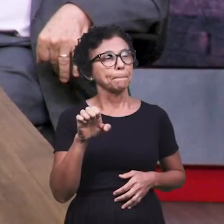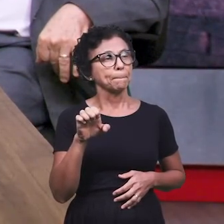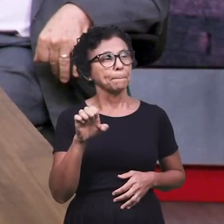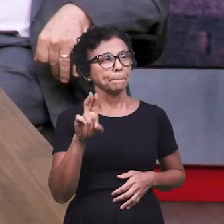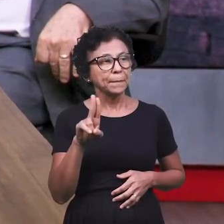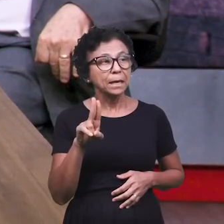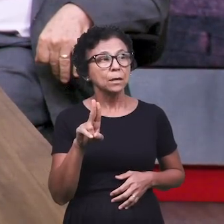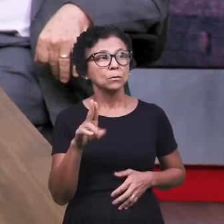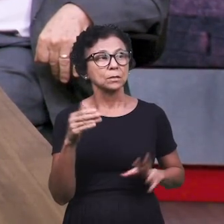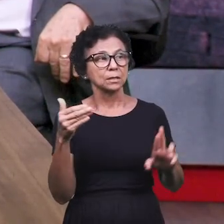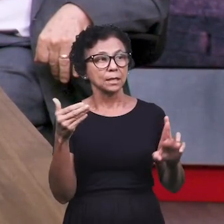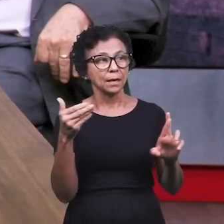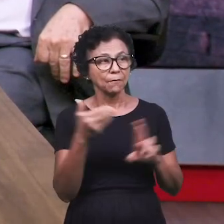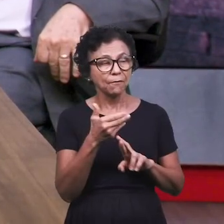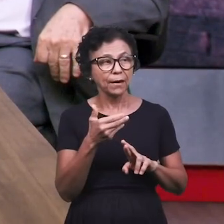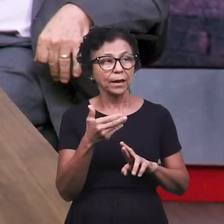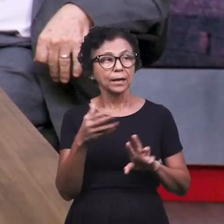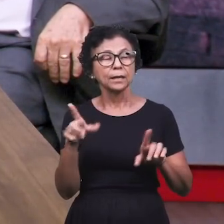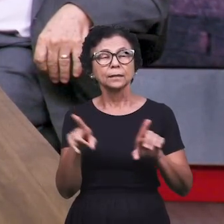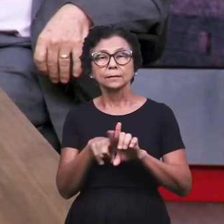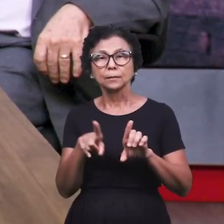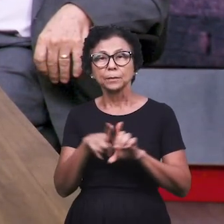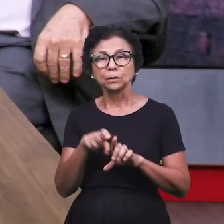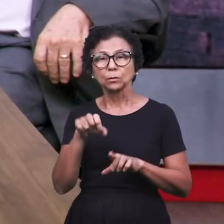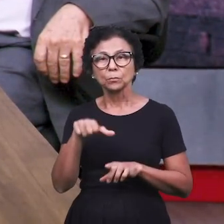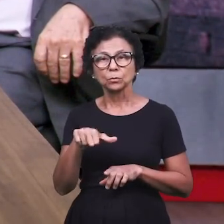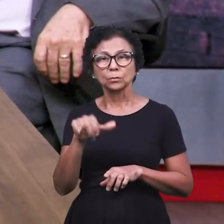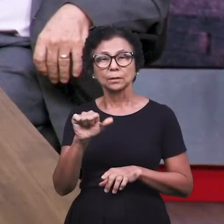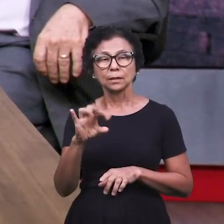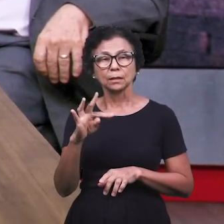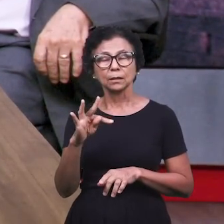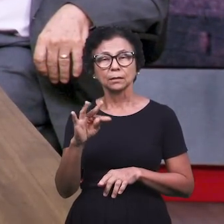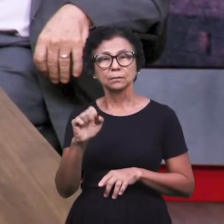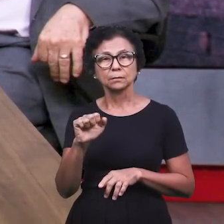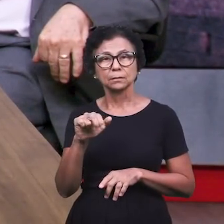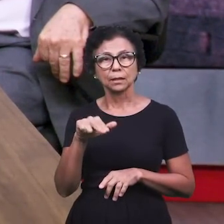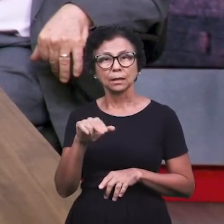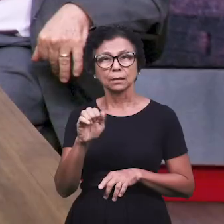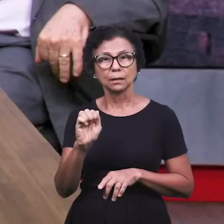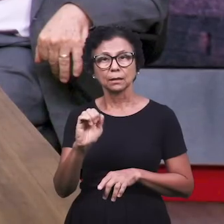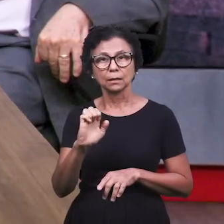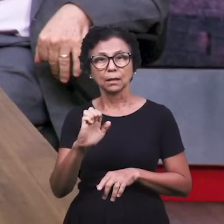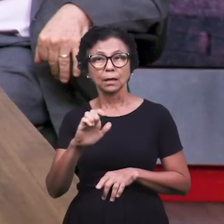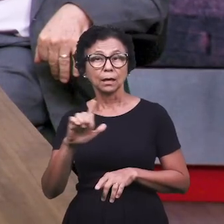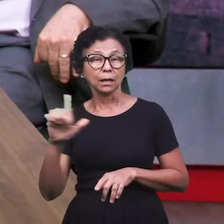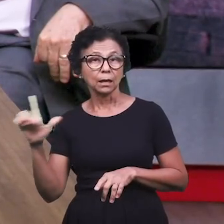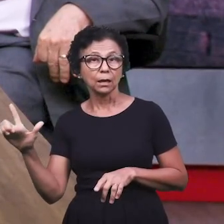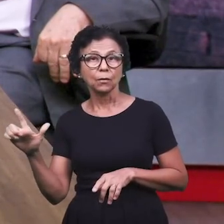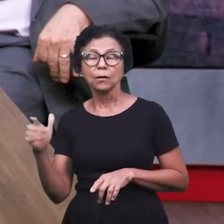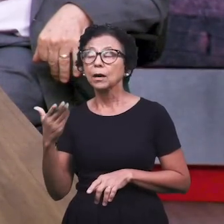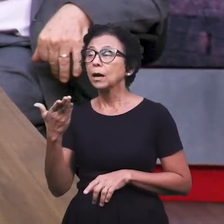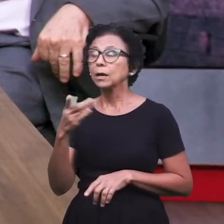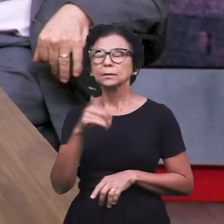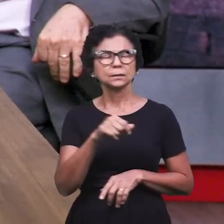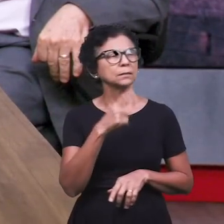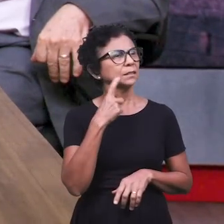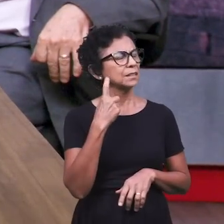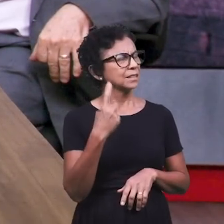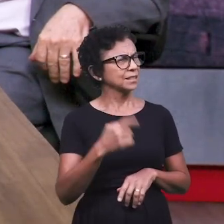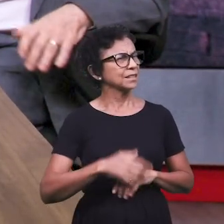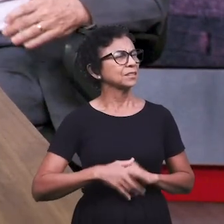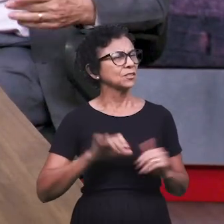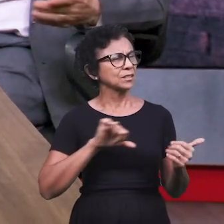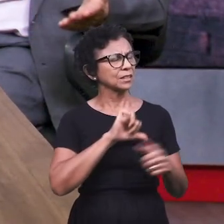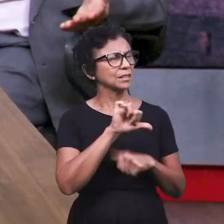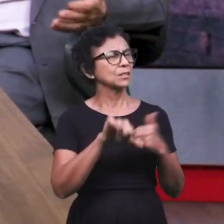de Betsaida, né? Exatamente. E é uma conversão maravilhosa, né? Aliás, essa conversão foi muito interessante, porque ele era